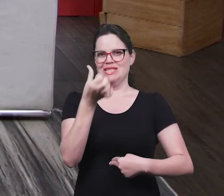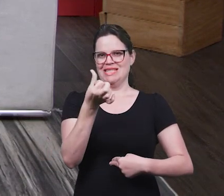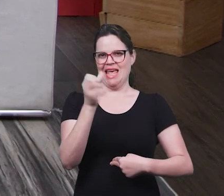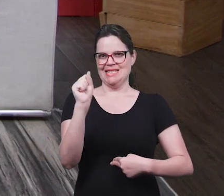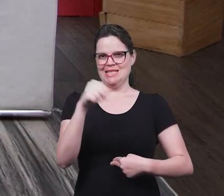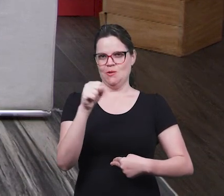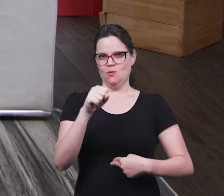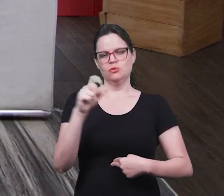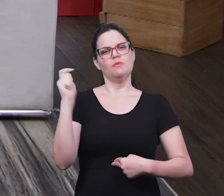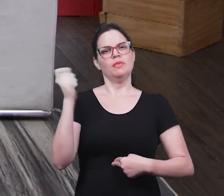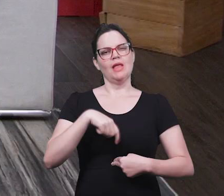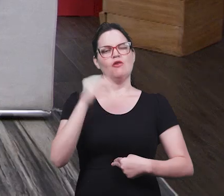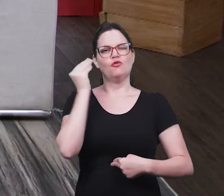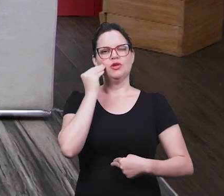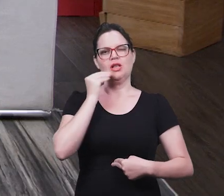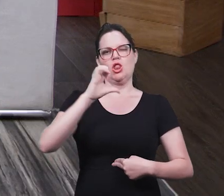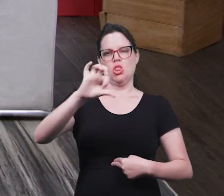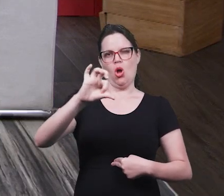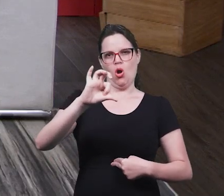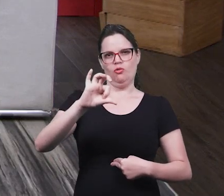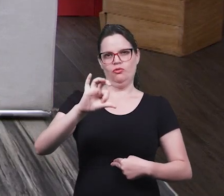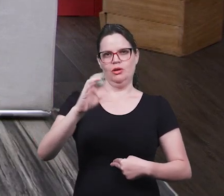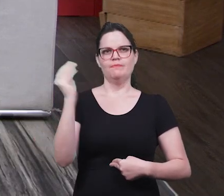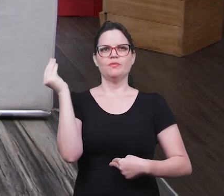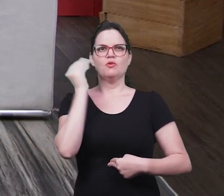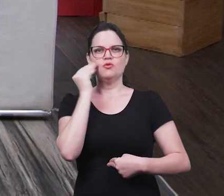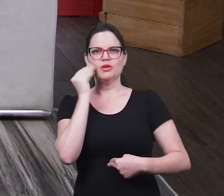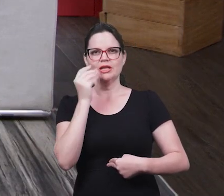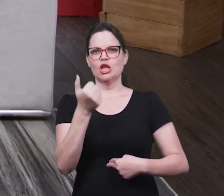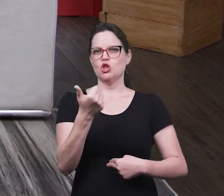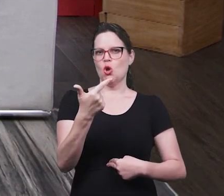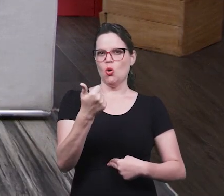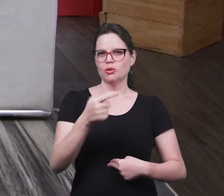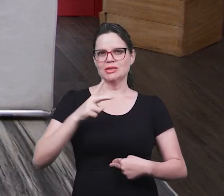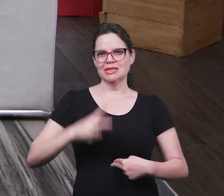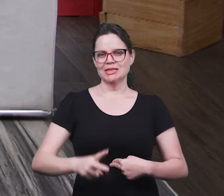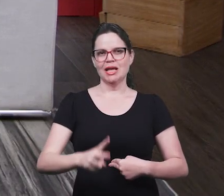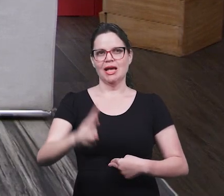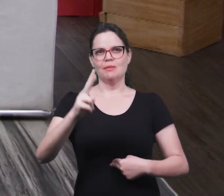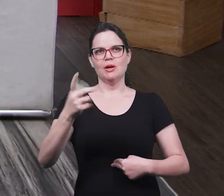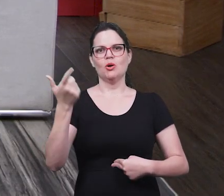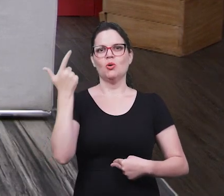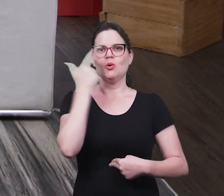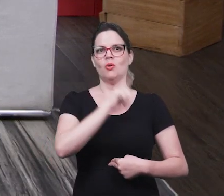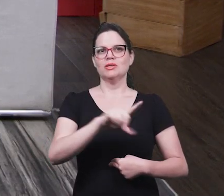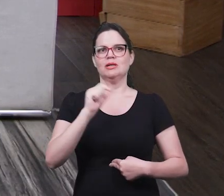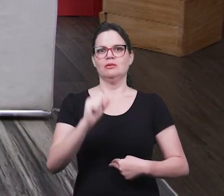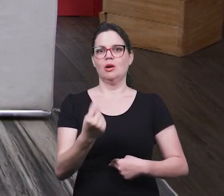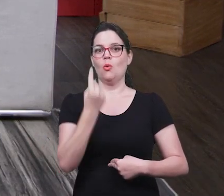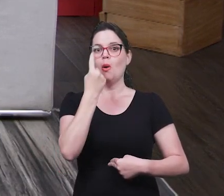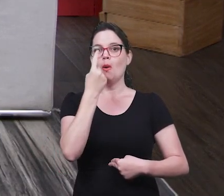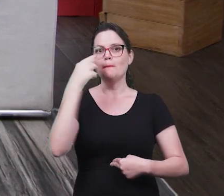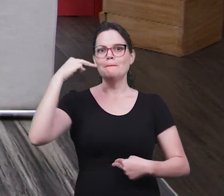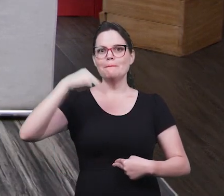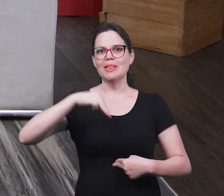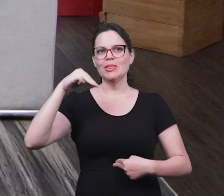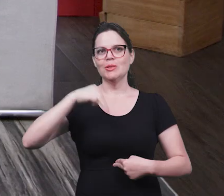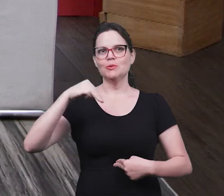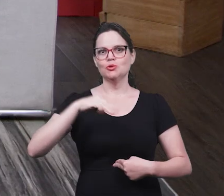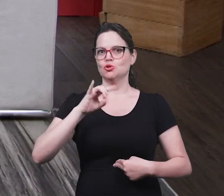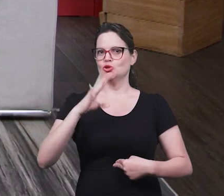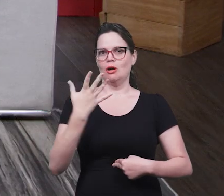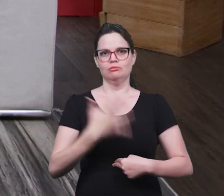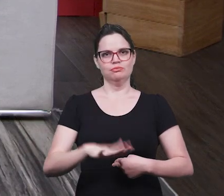em 6, agora eu vou fazer em 9, vou fazer em 12, vai expandindo, até que ela consegue chegar até 1